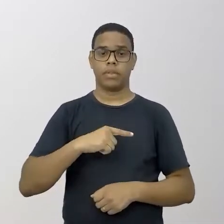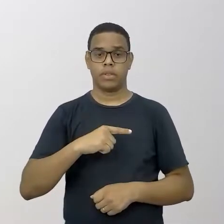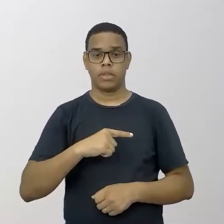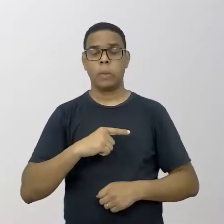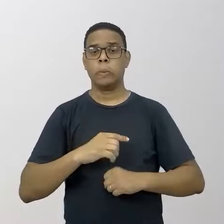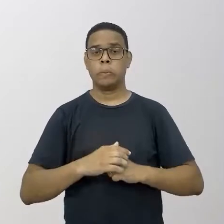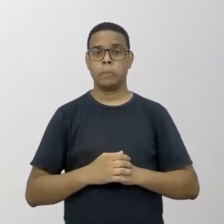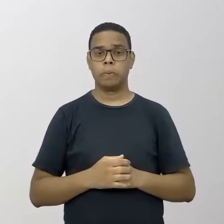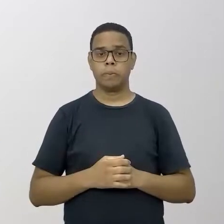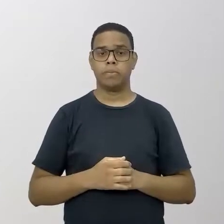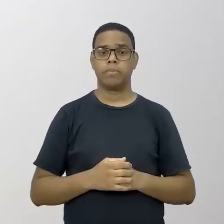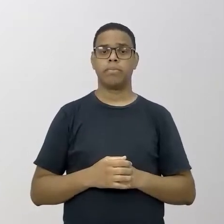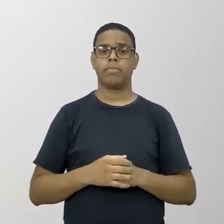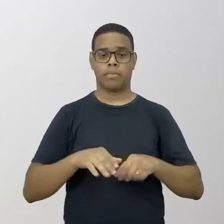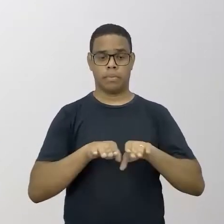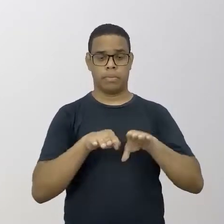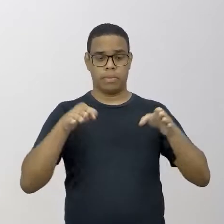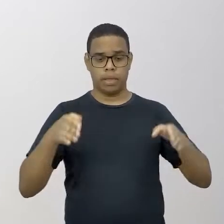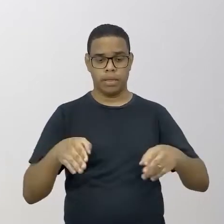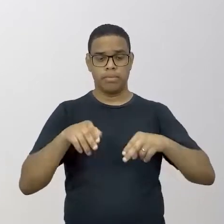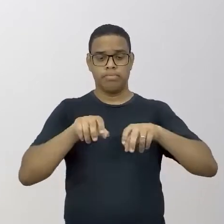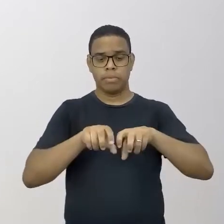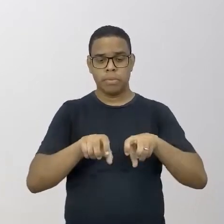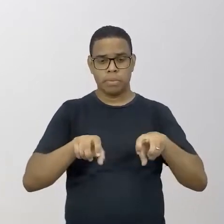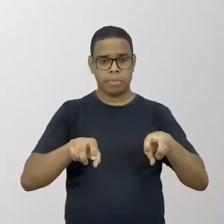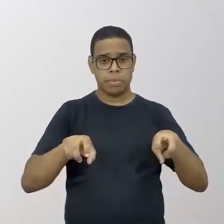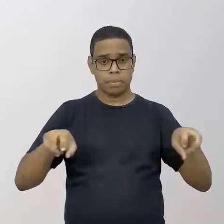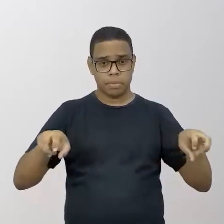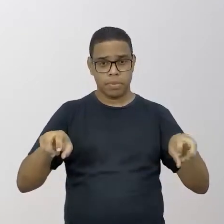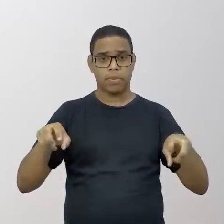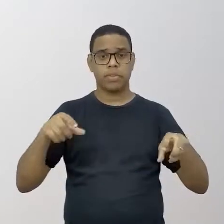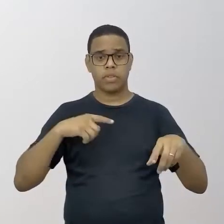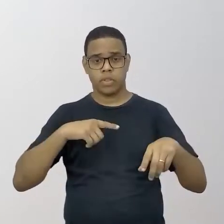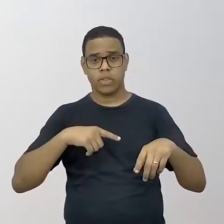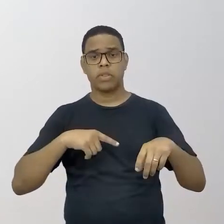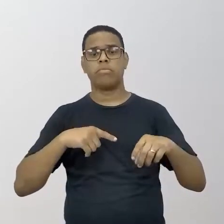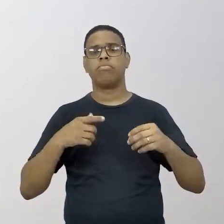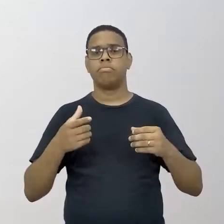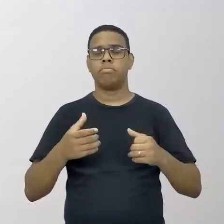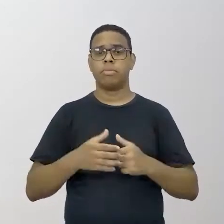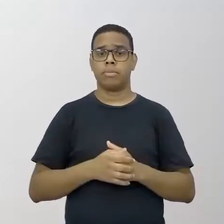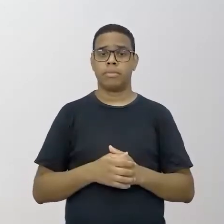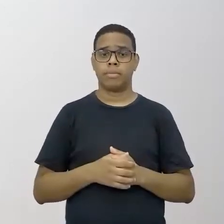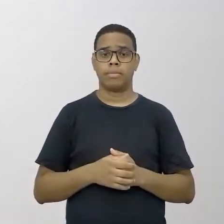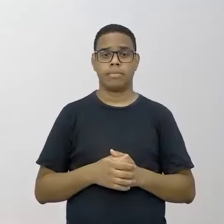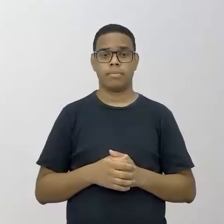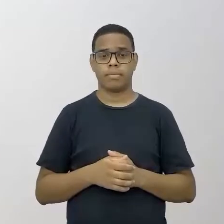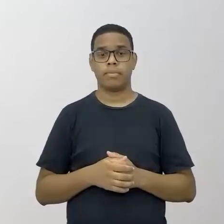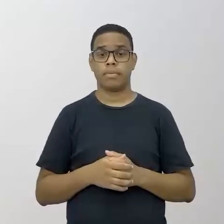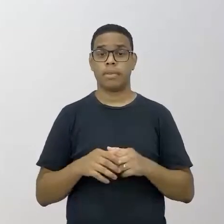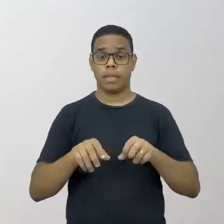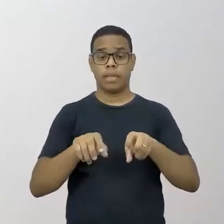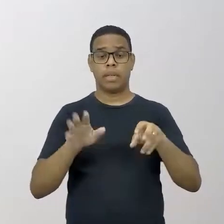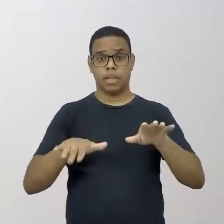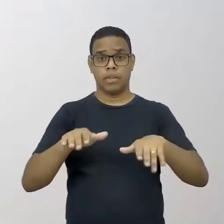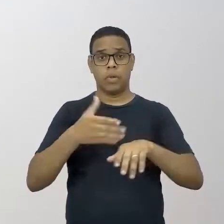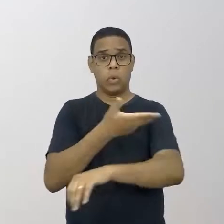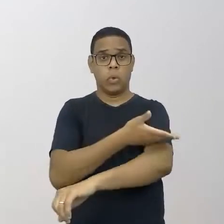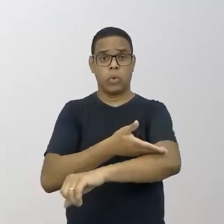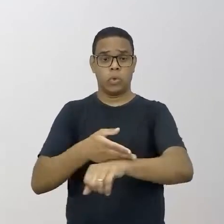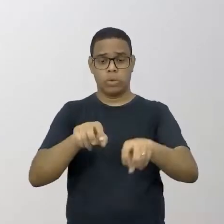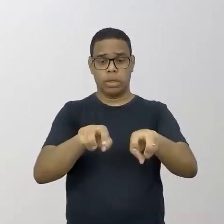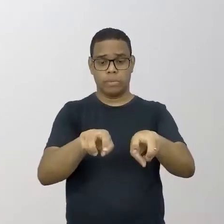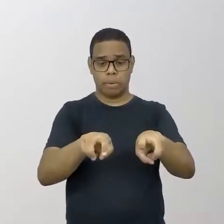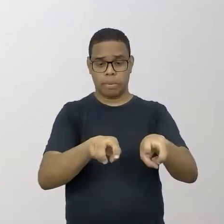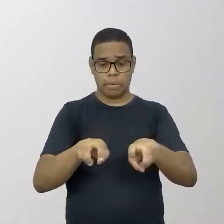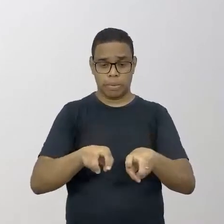suas mesas, né, às suas carteiras, nas posições que tem uma fila, né, uma fila de carteiras,